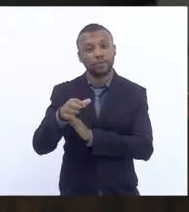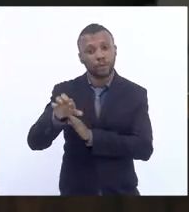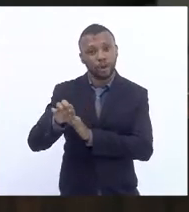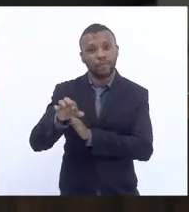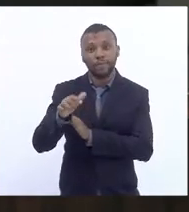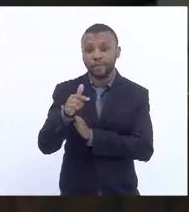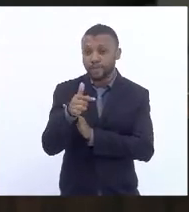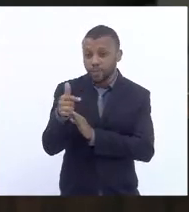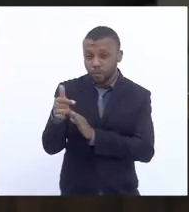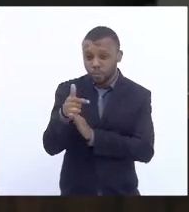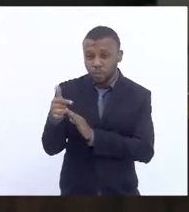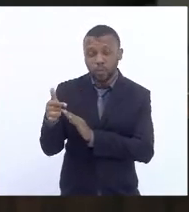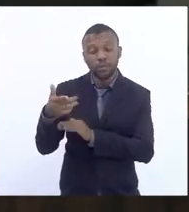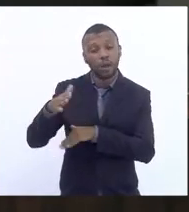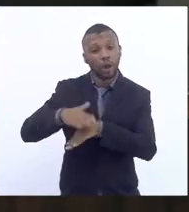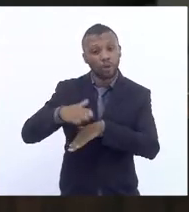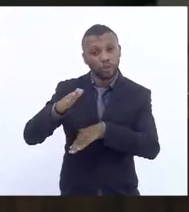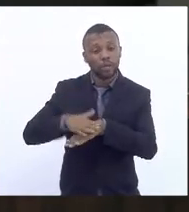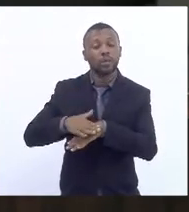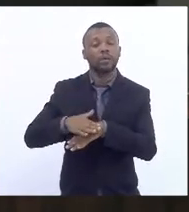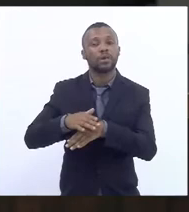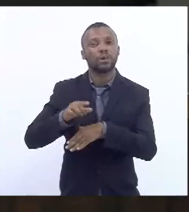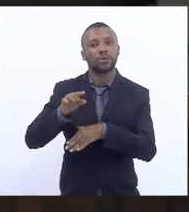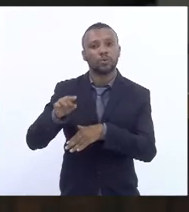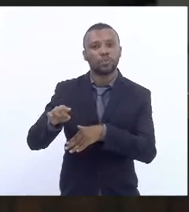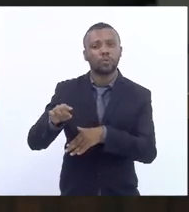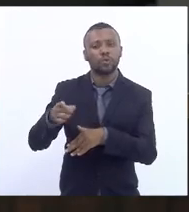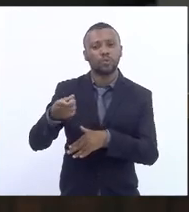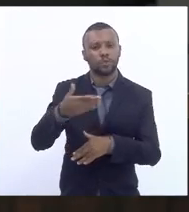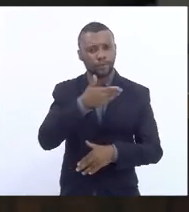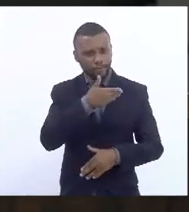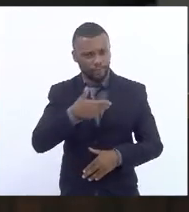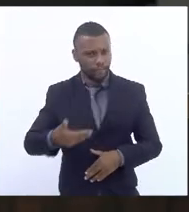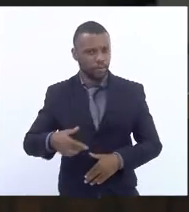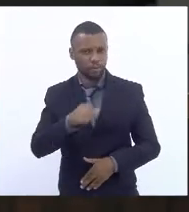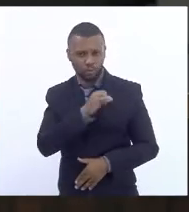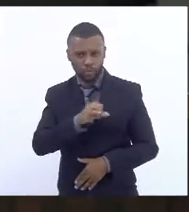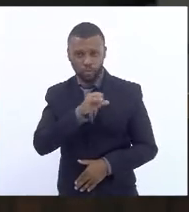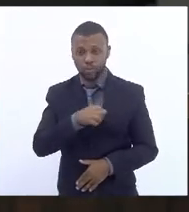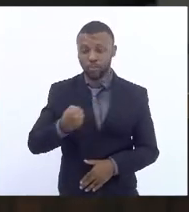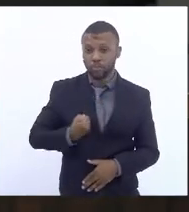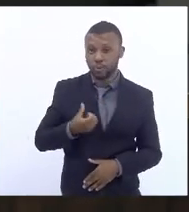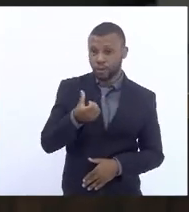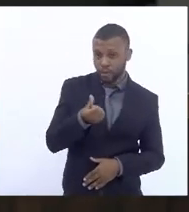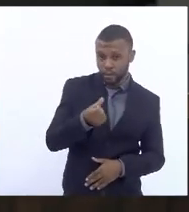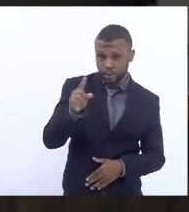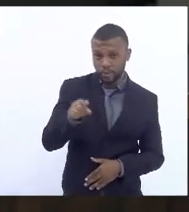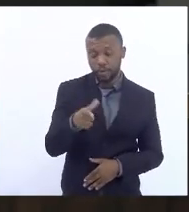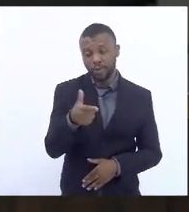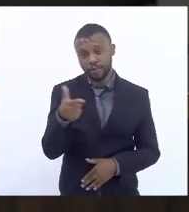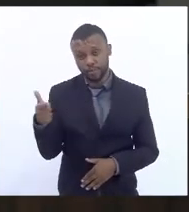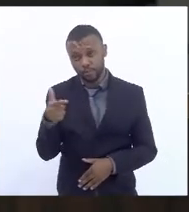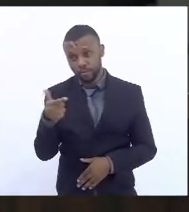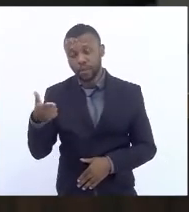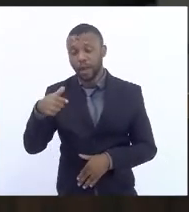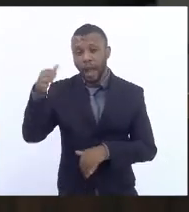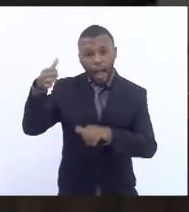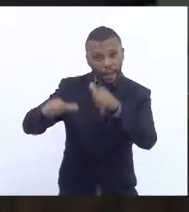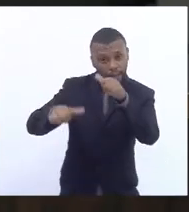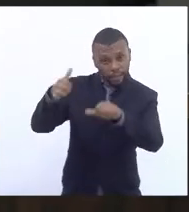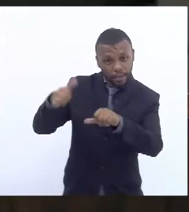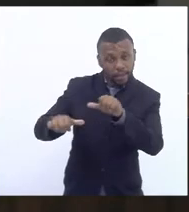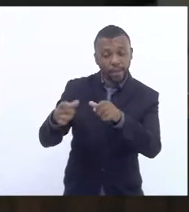5529-22, de autoria do Poder Executivo, número 6-22, que internaliza o convênio ICMS